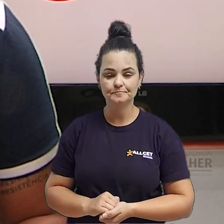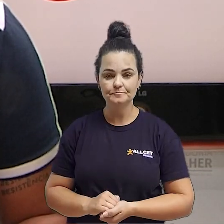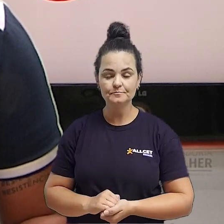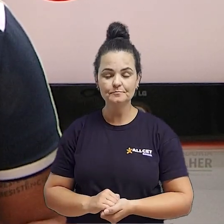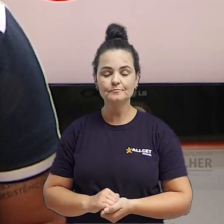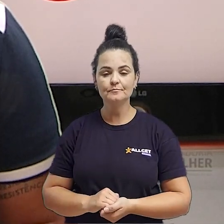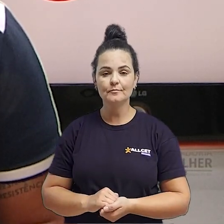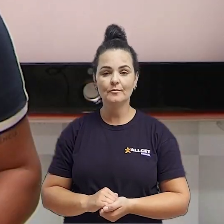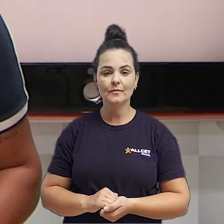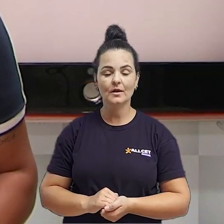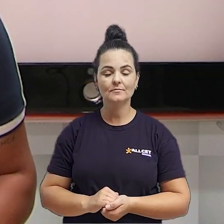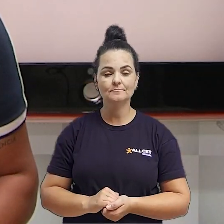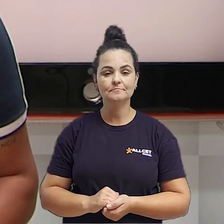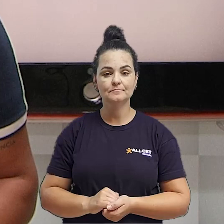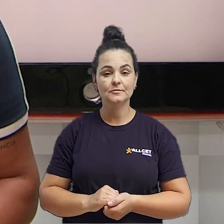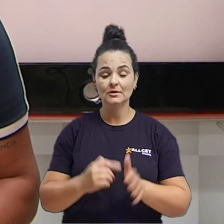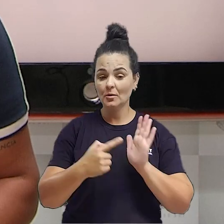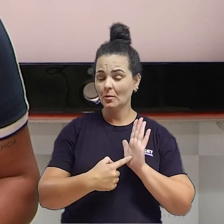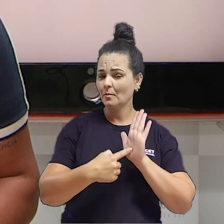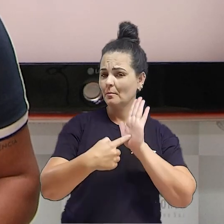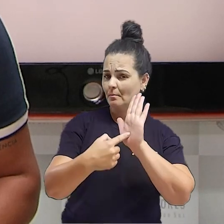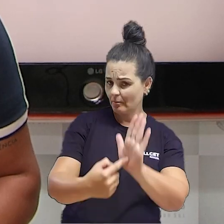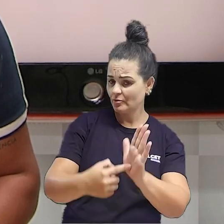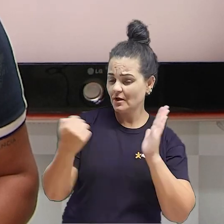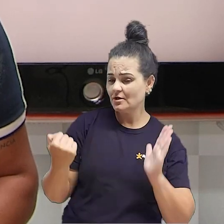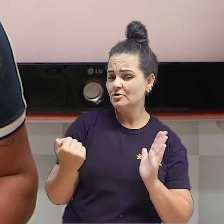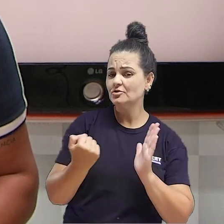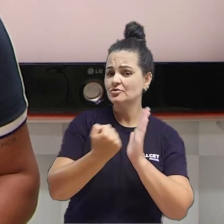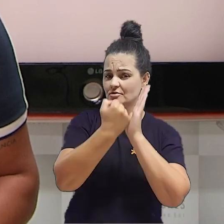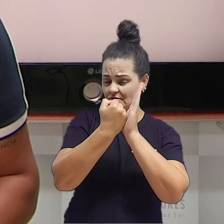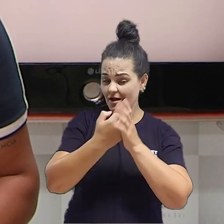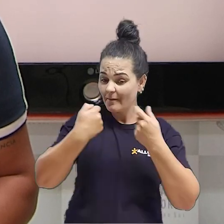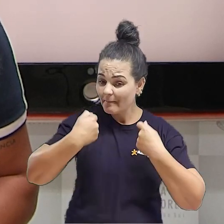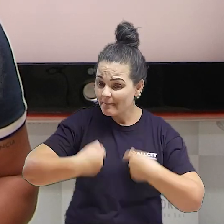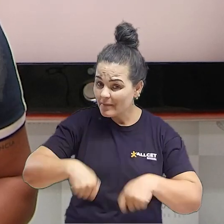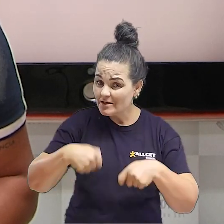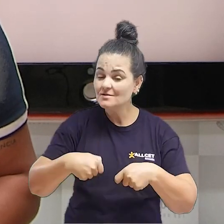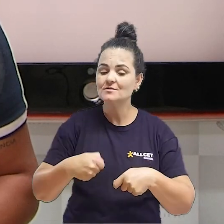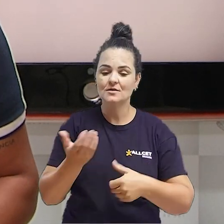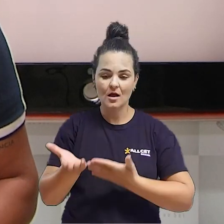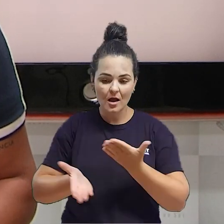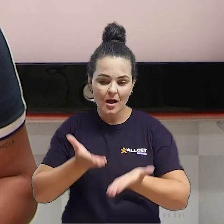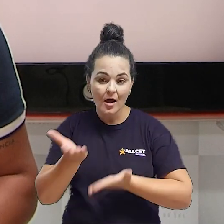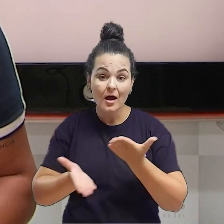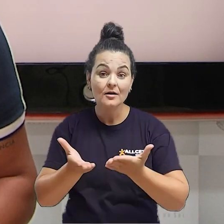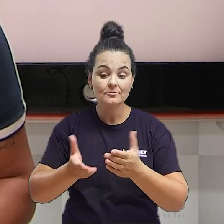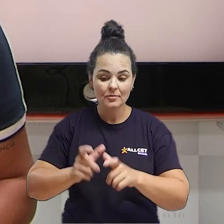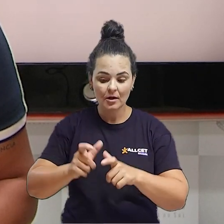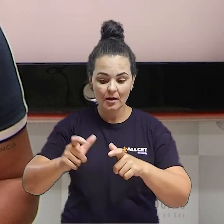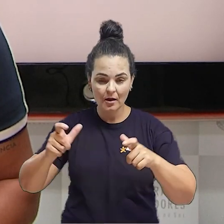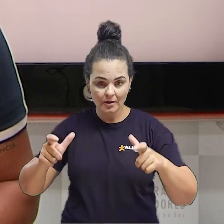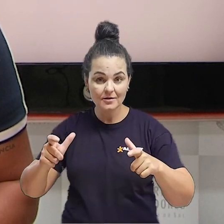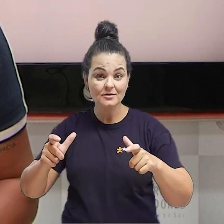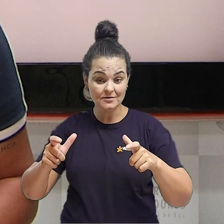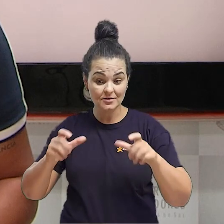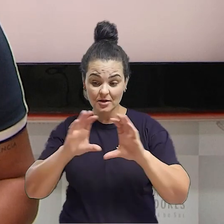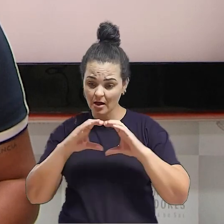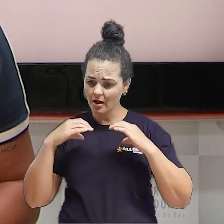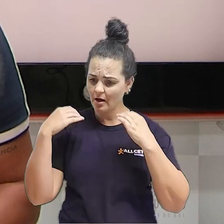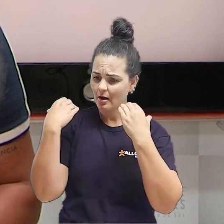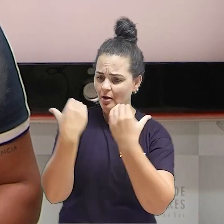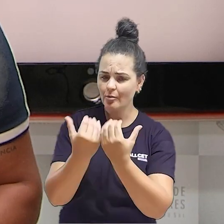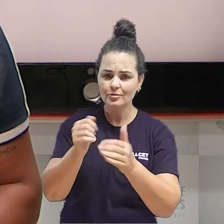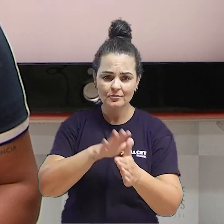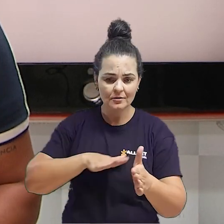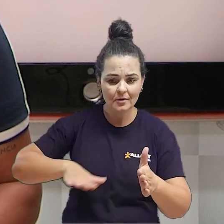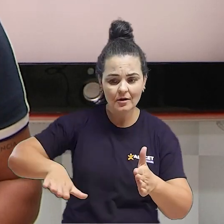Alves jacobson a justificativa apresentada na indicação destaca a necessidade urgente de atender ao crescente pedido